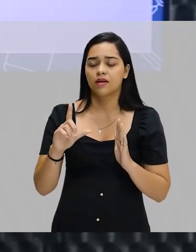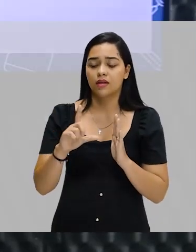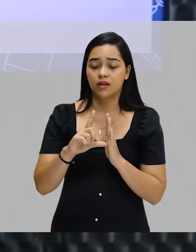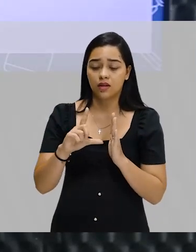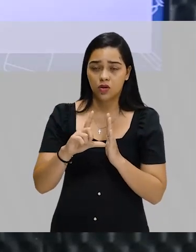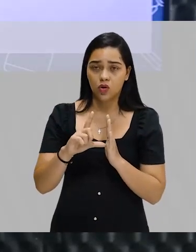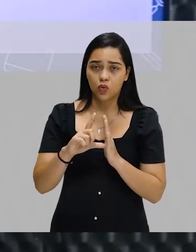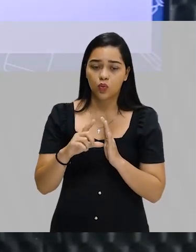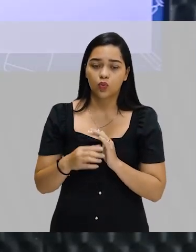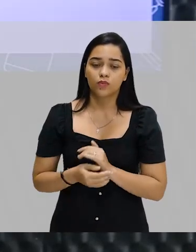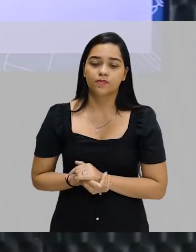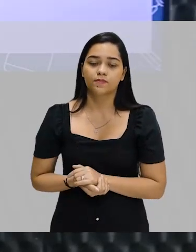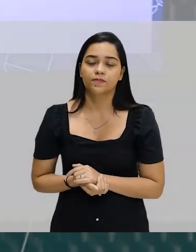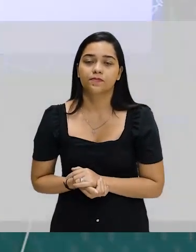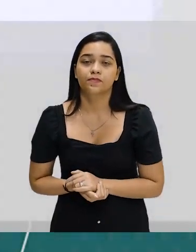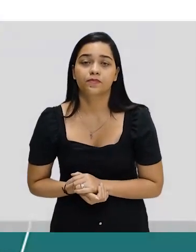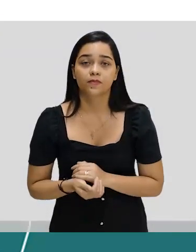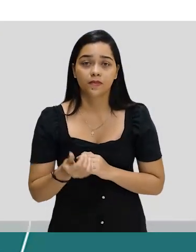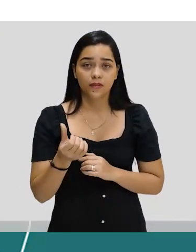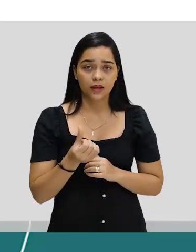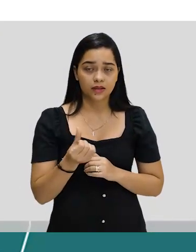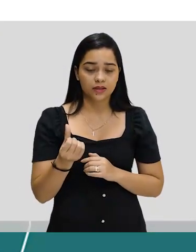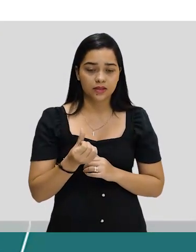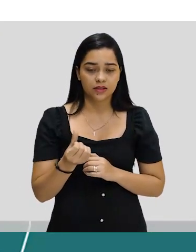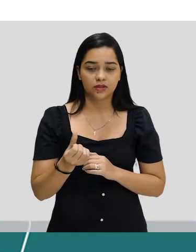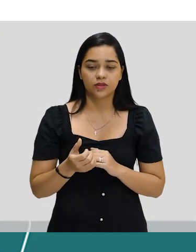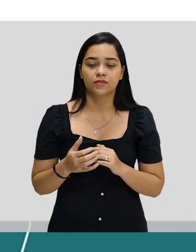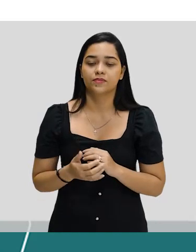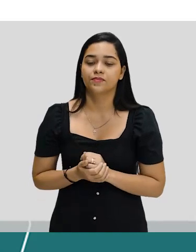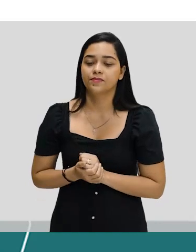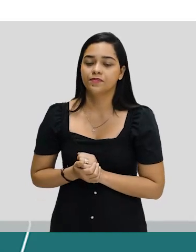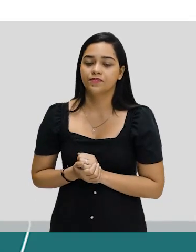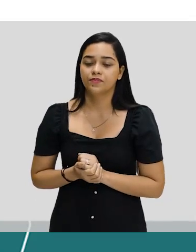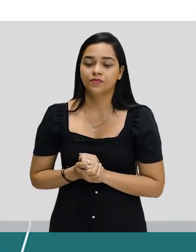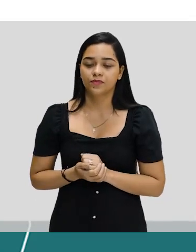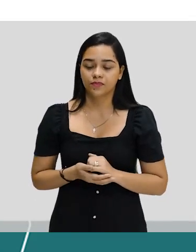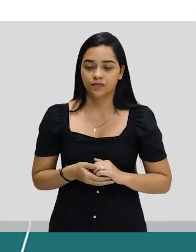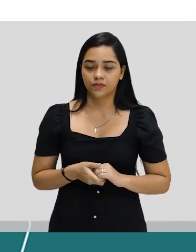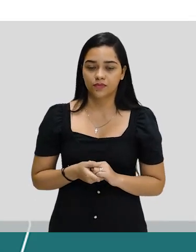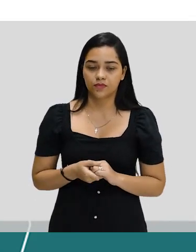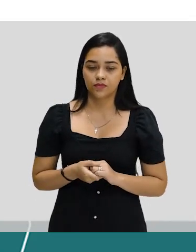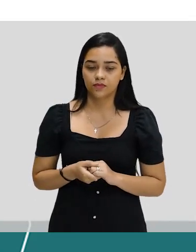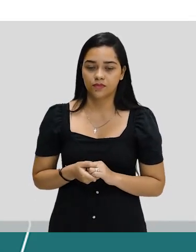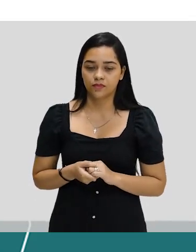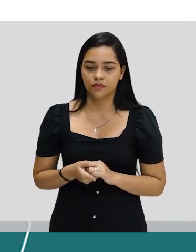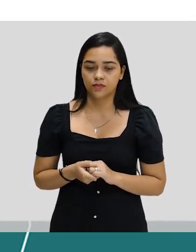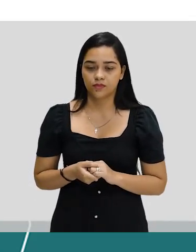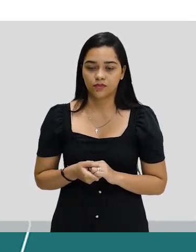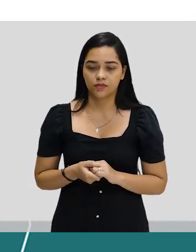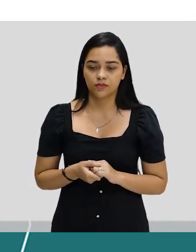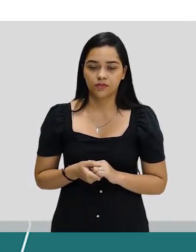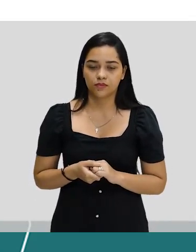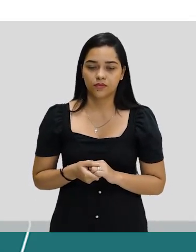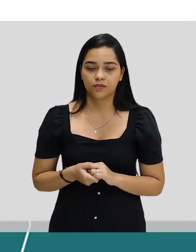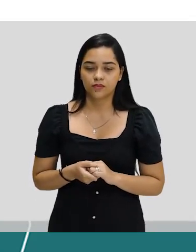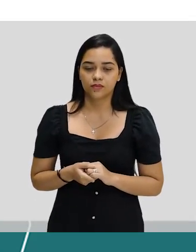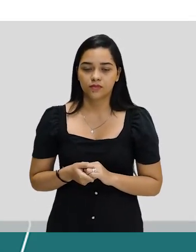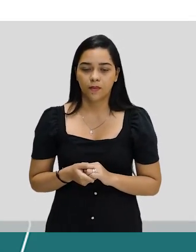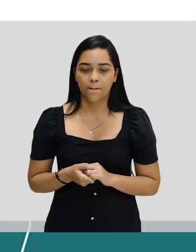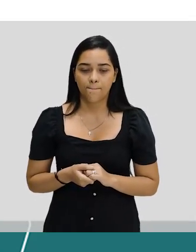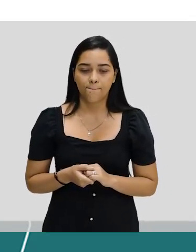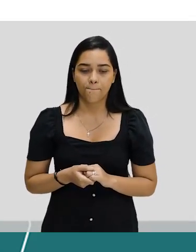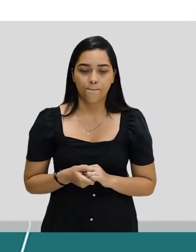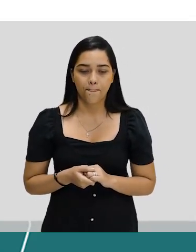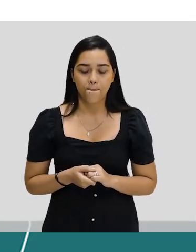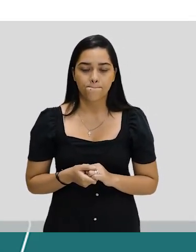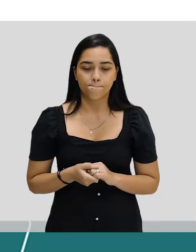Aonde, movimento. Em todos os advérbios terminados em mente, tá? A seguir, transcrito,